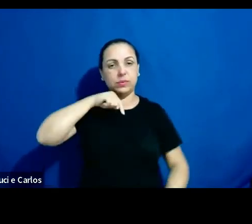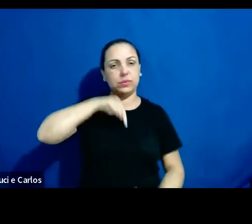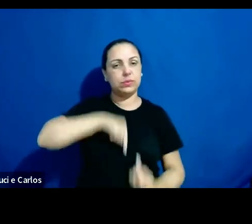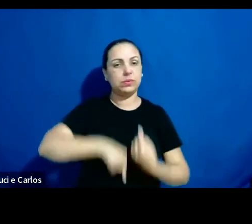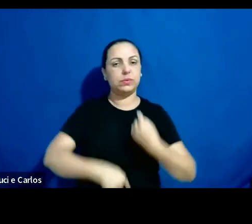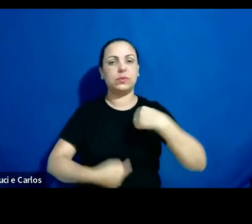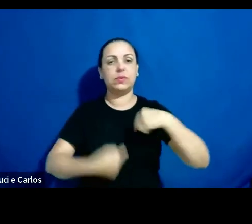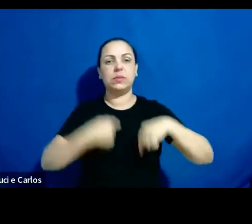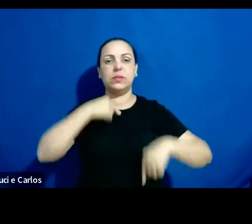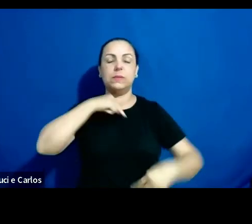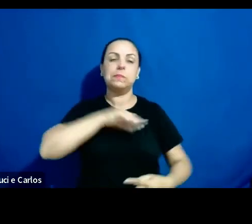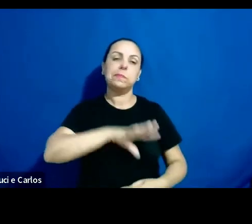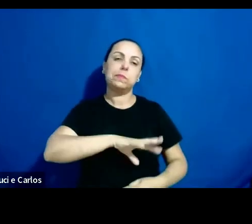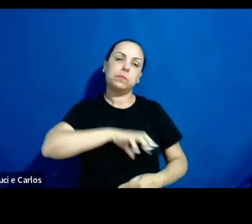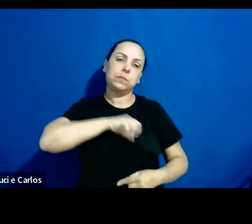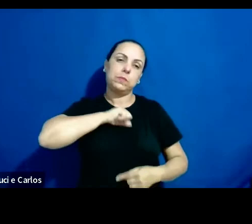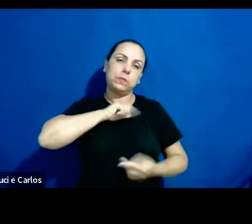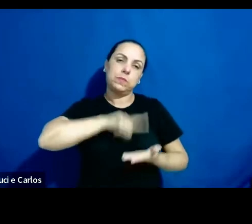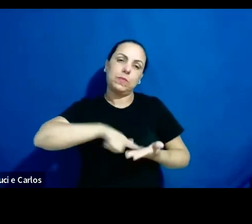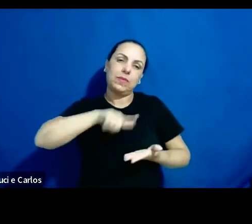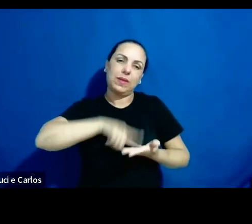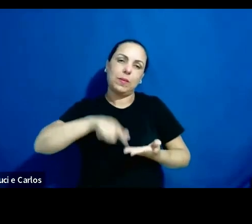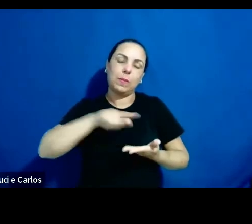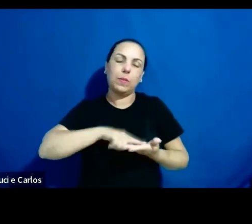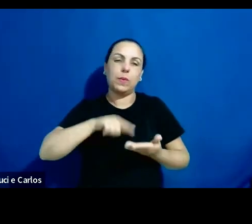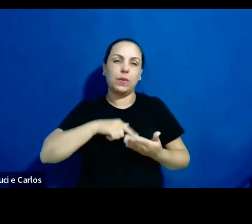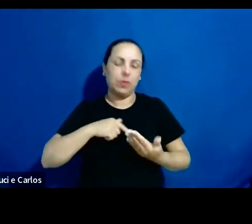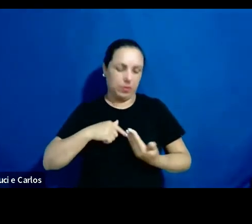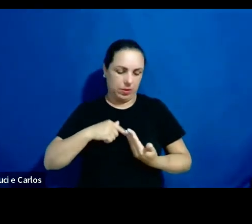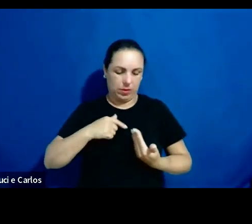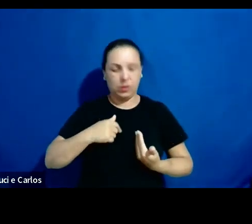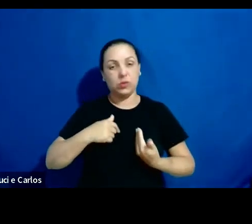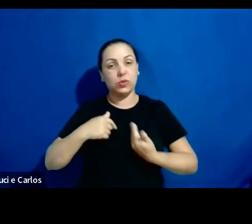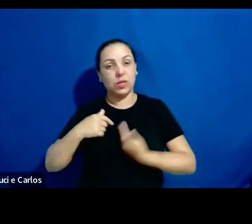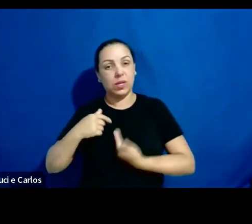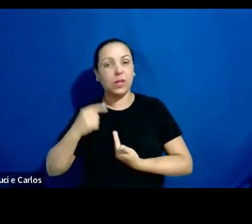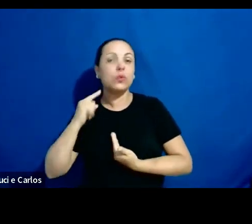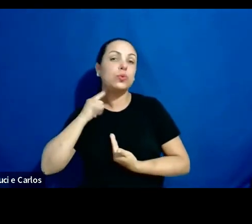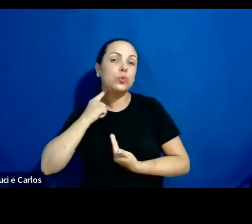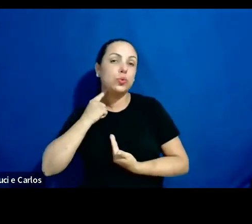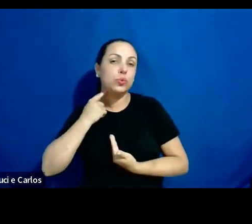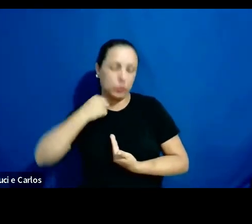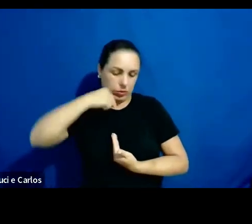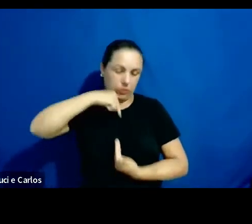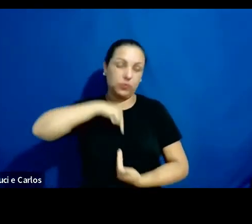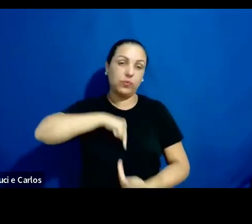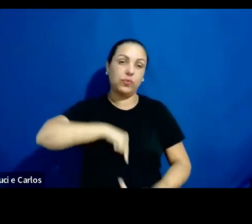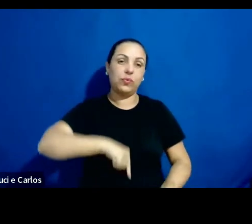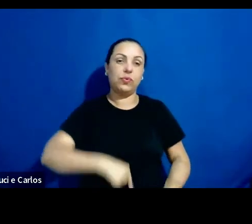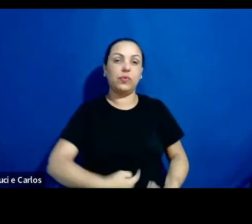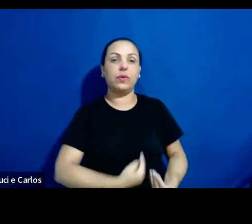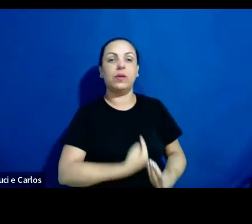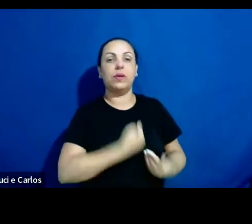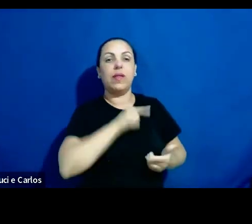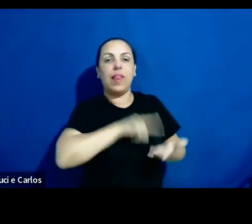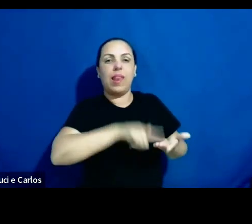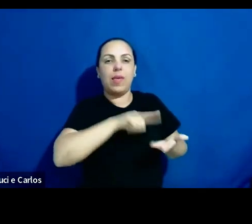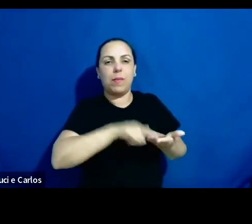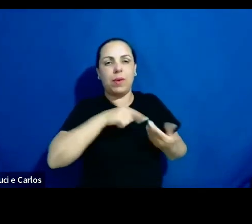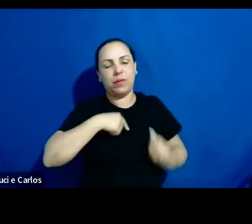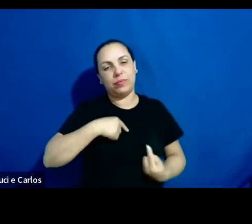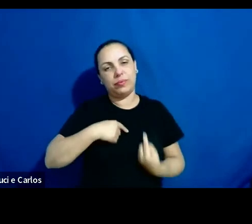esquerdo, ele recebe o sangue rico em oxigênio, né? O ventrículo direito, ele leva o sangue para os